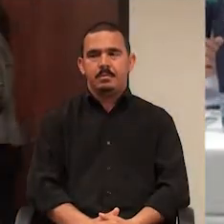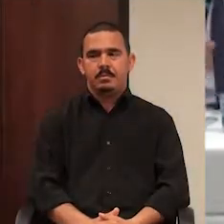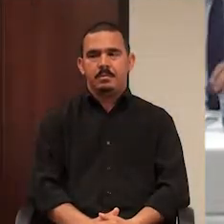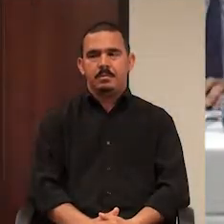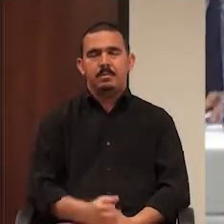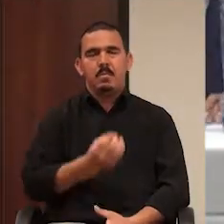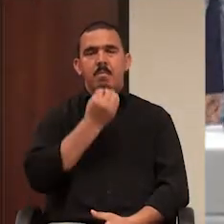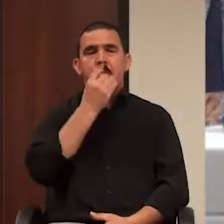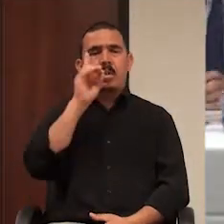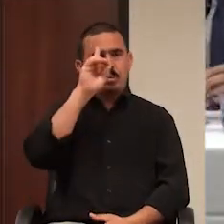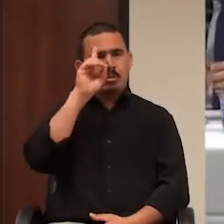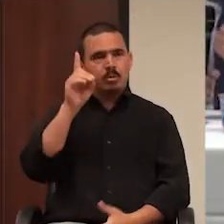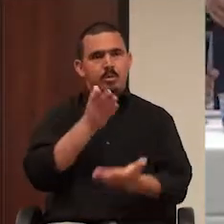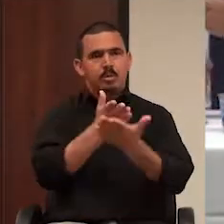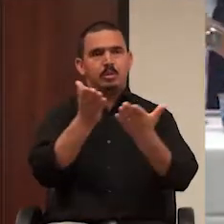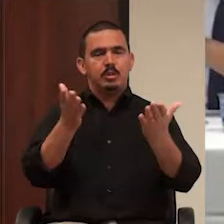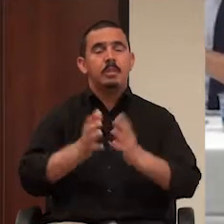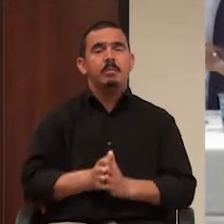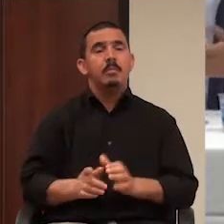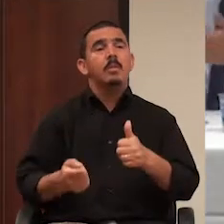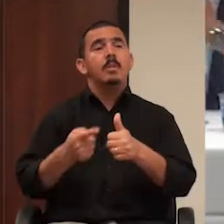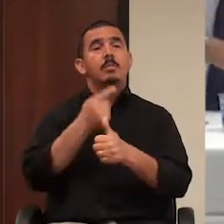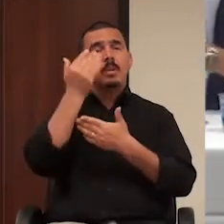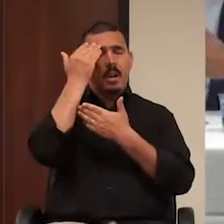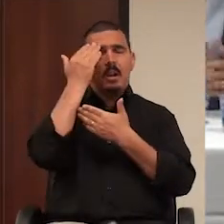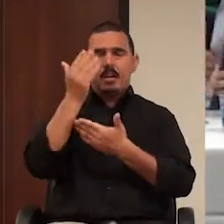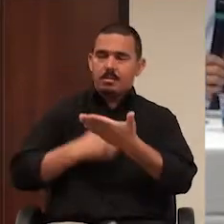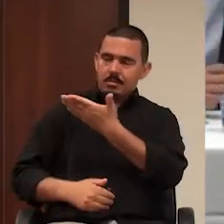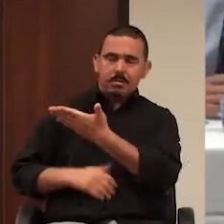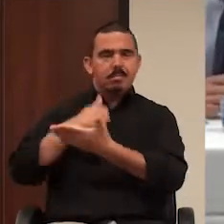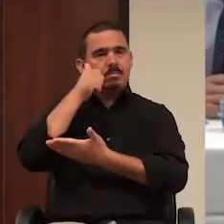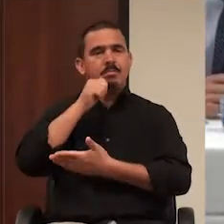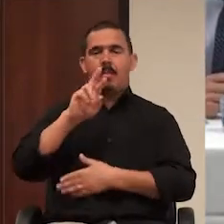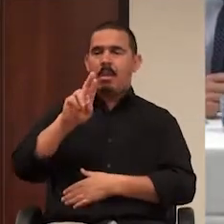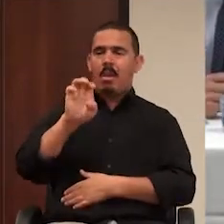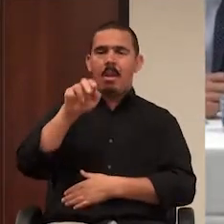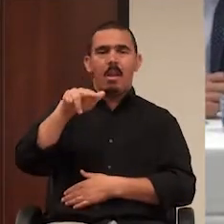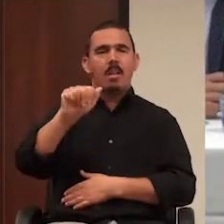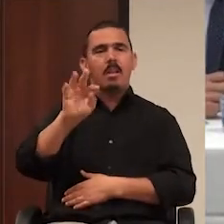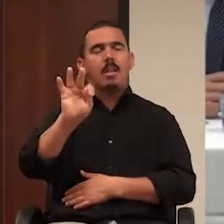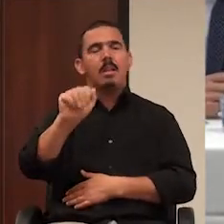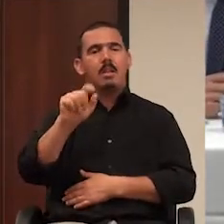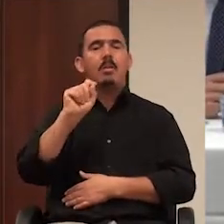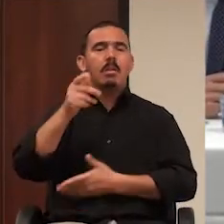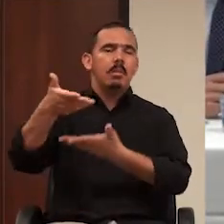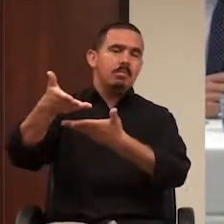Bom dia. Quero agradecer, antes de qualquer coisa, a Renata, pelo convite.